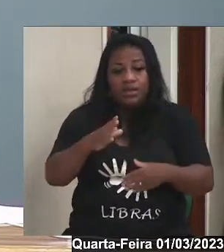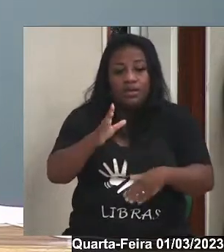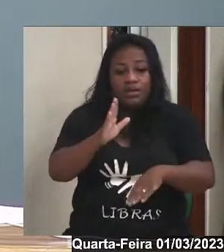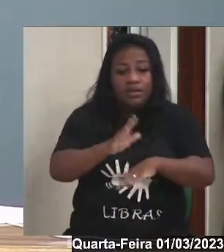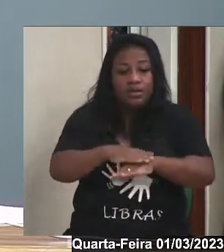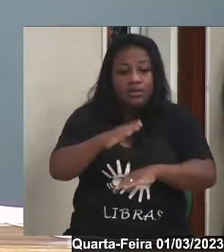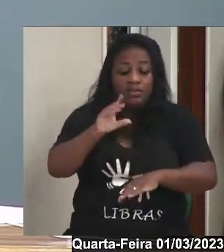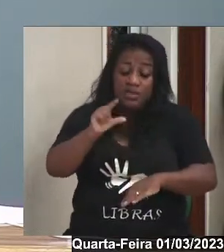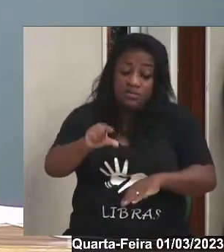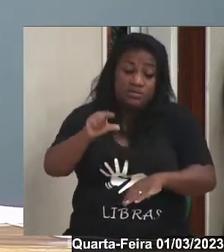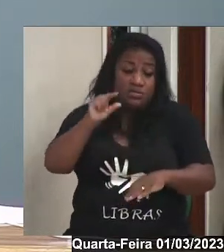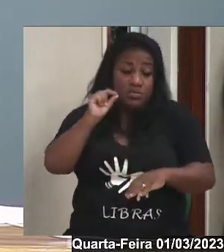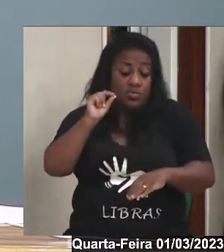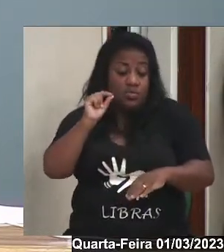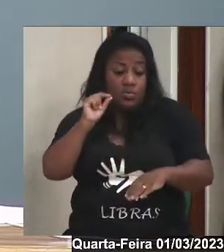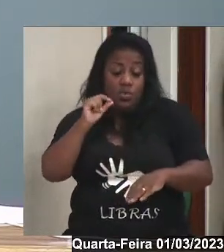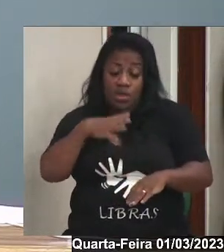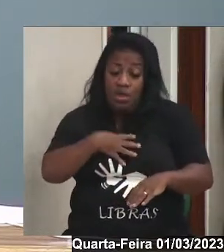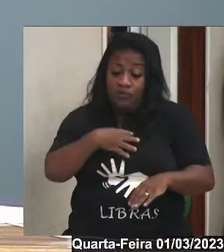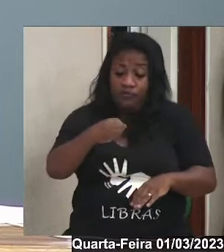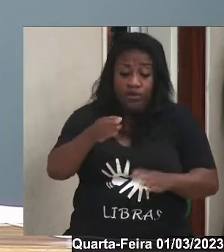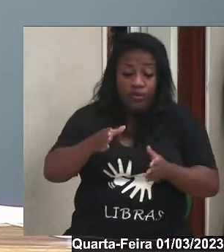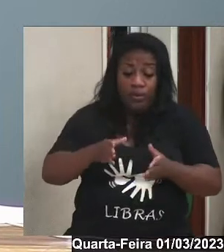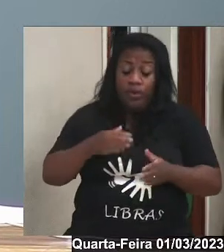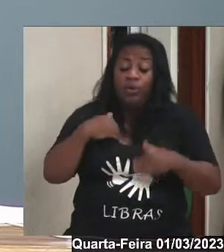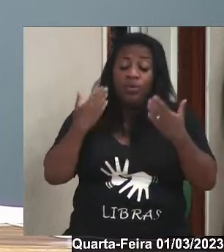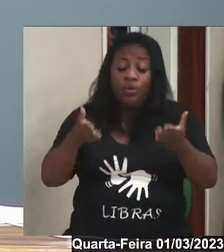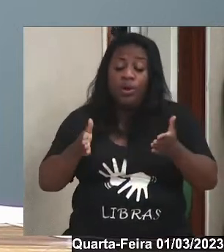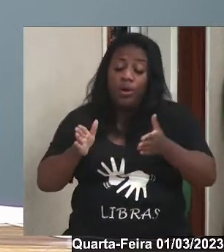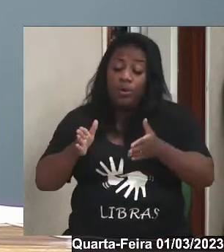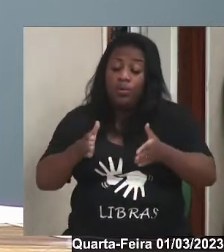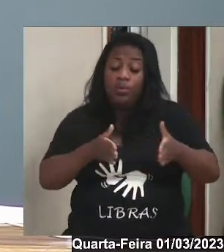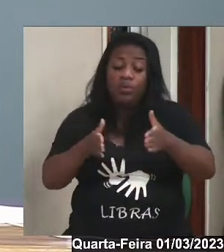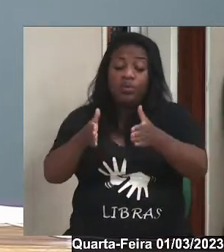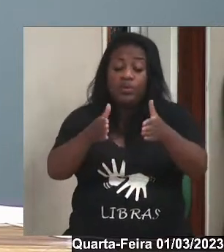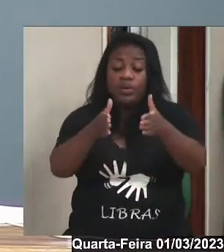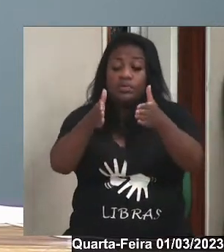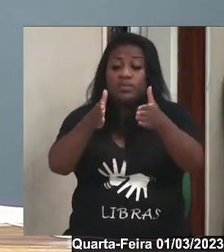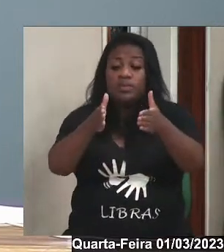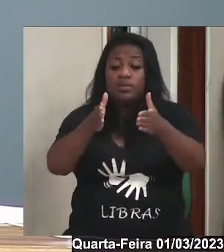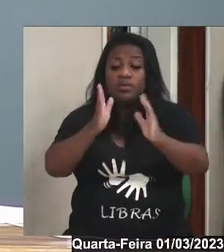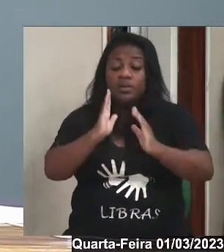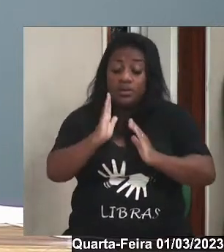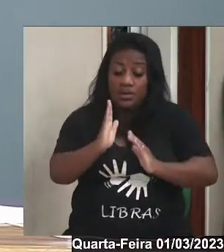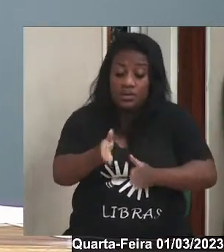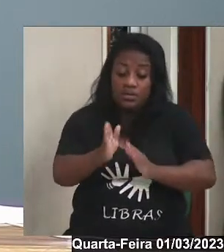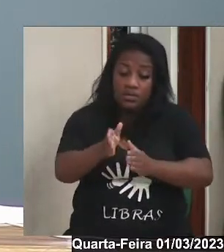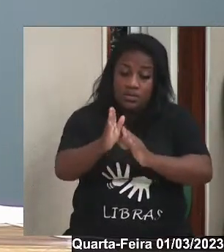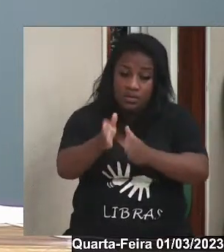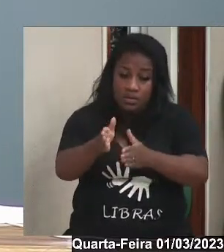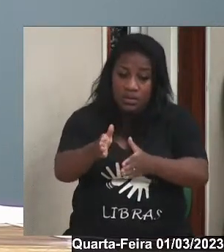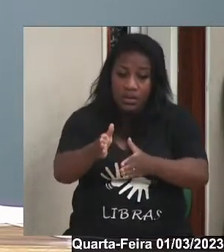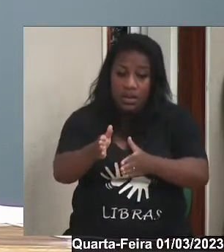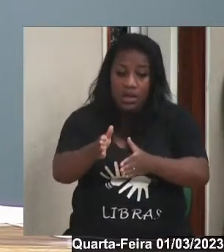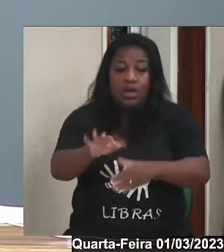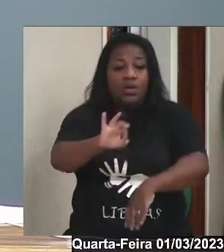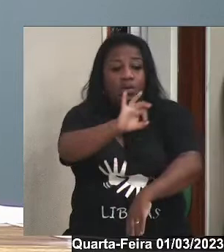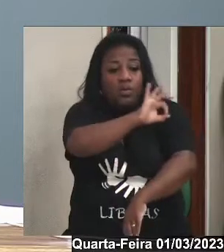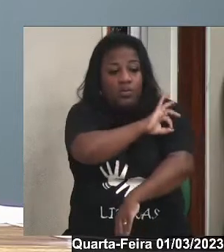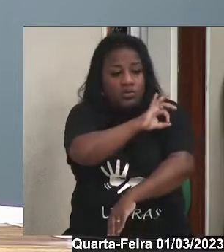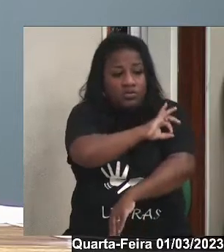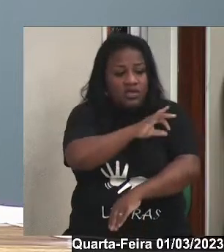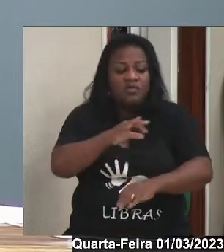Mas algumas escolhas são feitas por ele. E eu dou parabéns para o nosso GCM Cleito. Eu acho que naquele momento a postura dele foi correta,